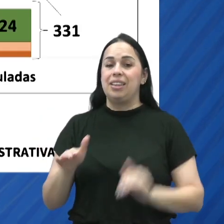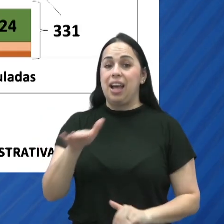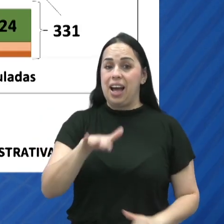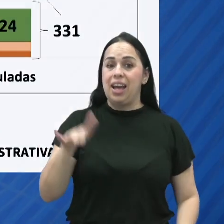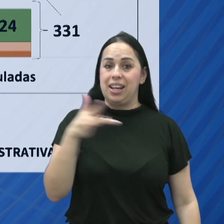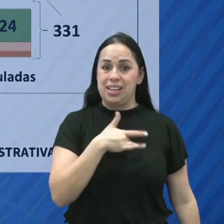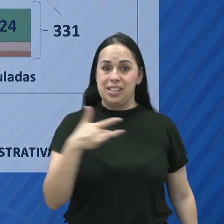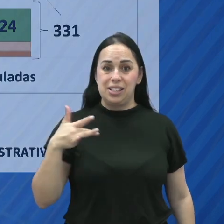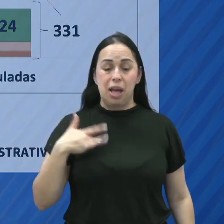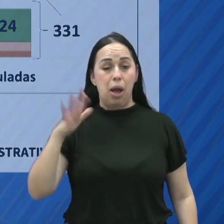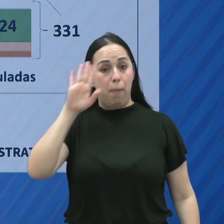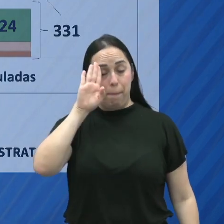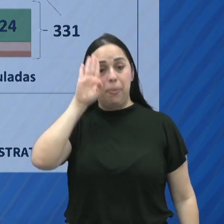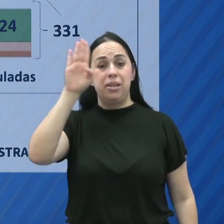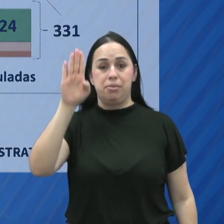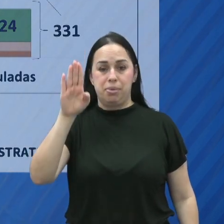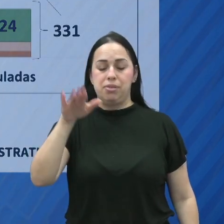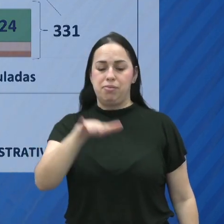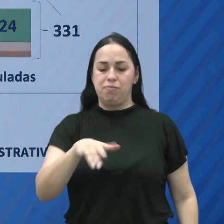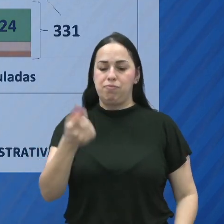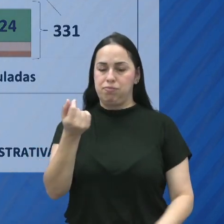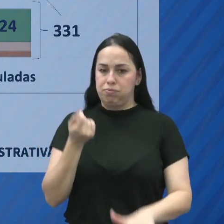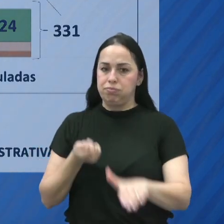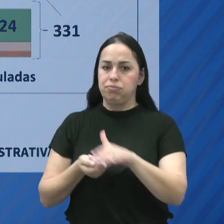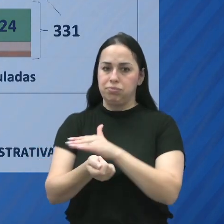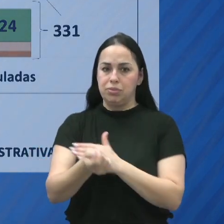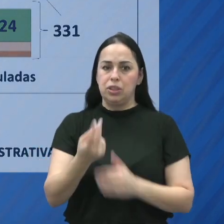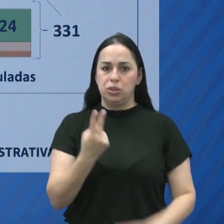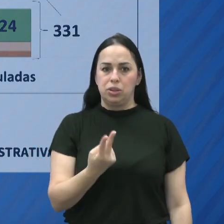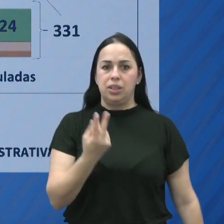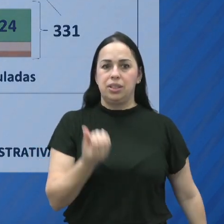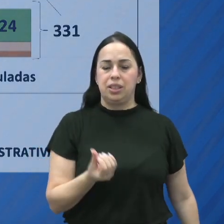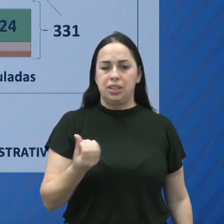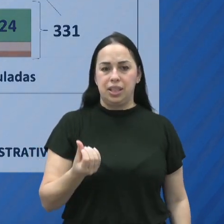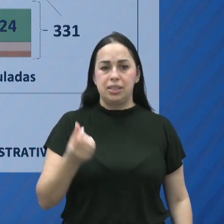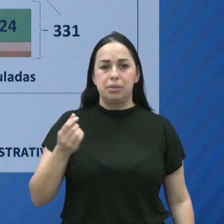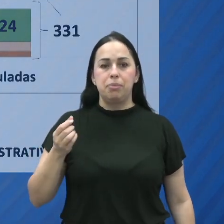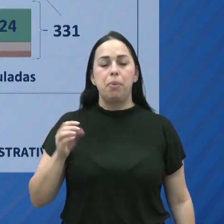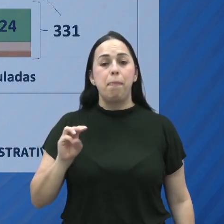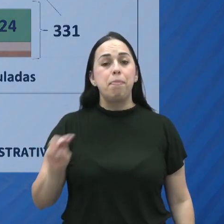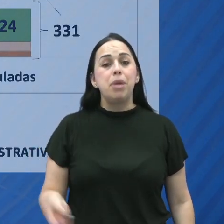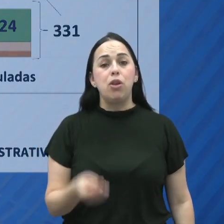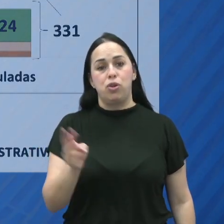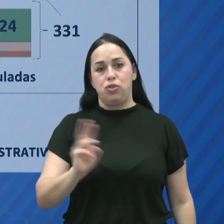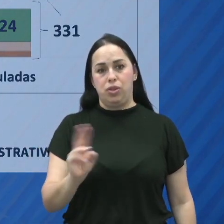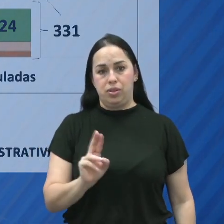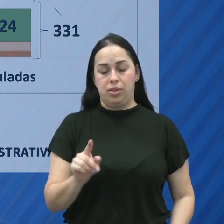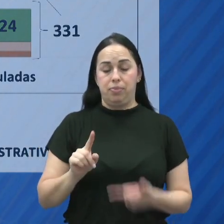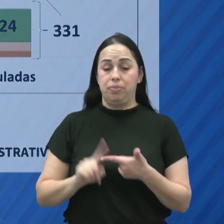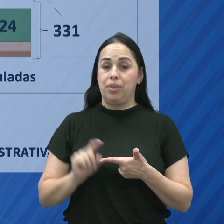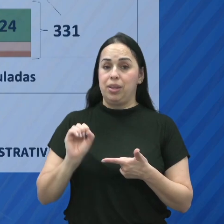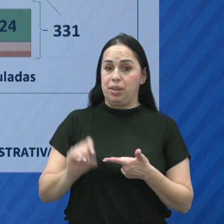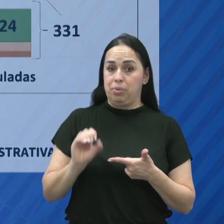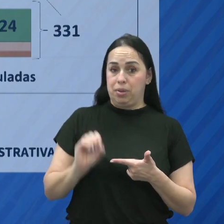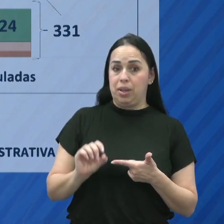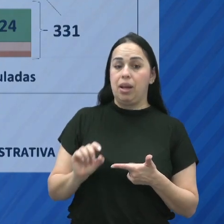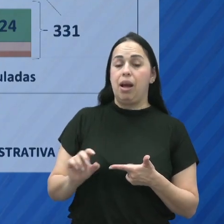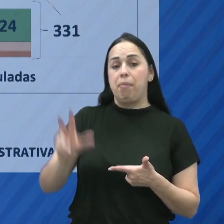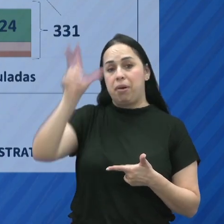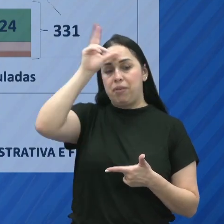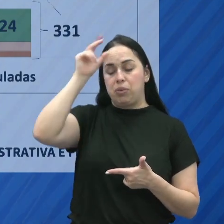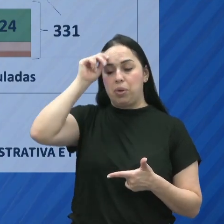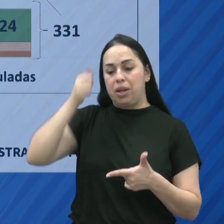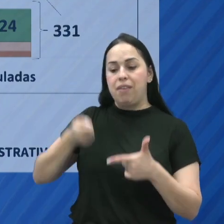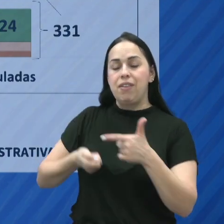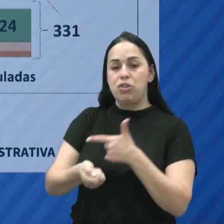com saúde foram as principais do município, com 266 milhões. Na educação, a